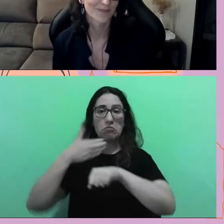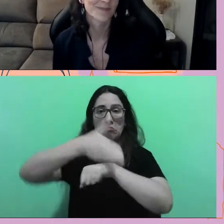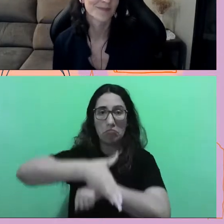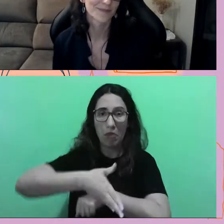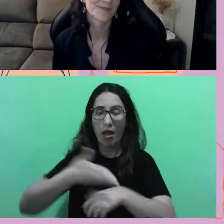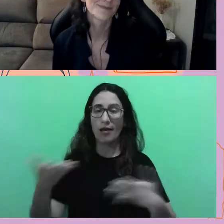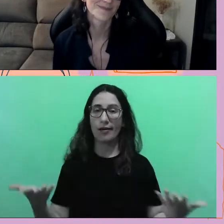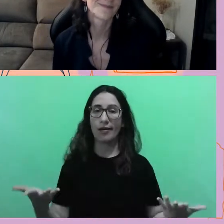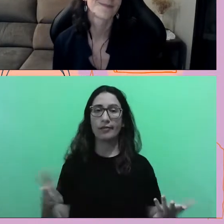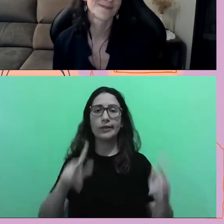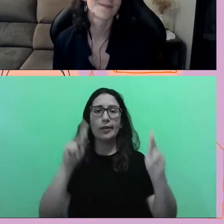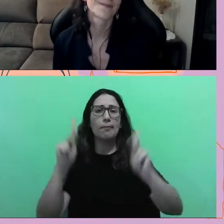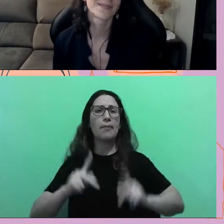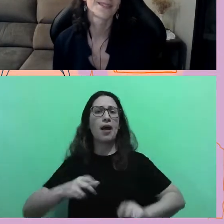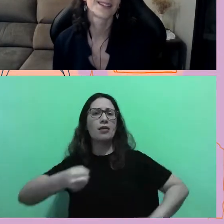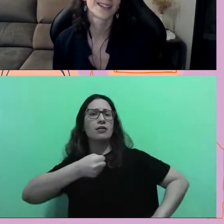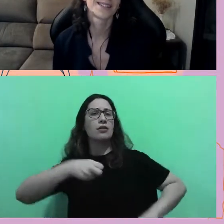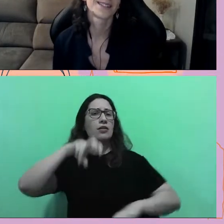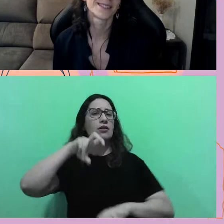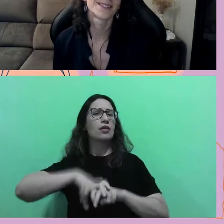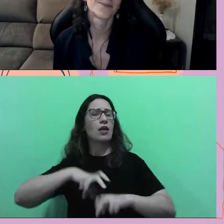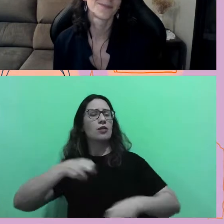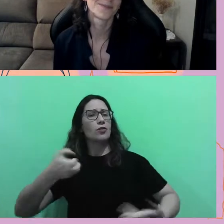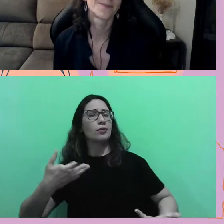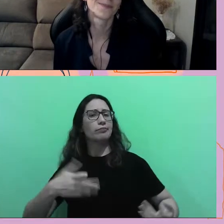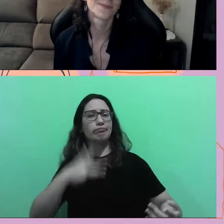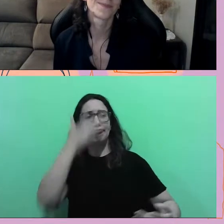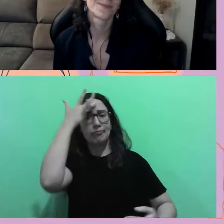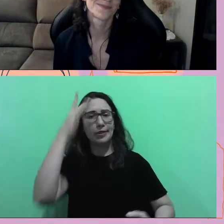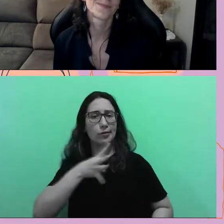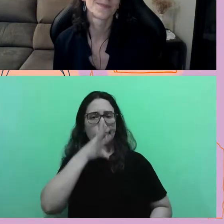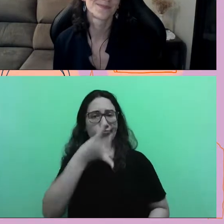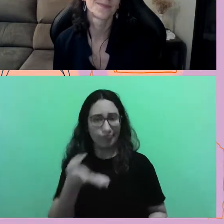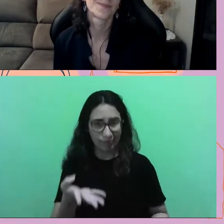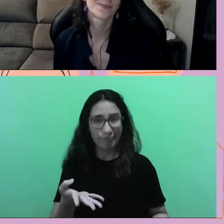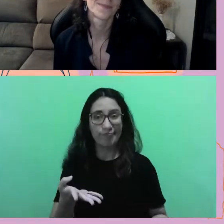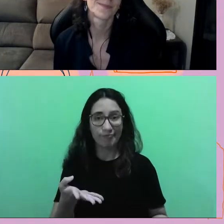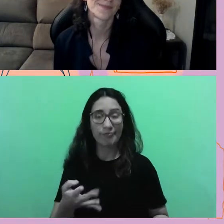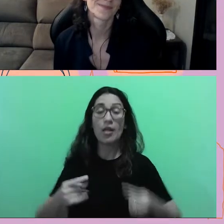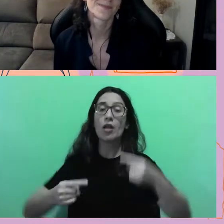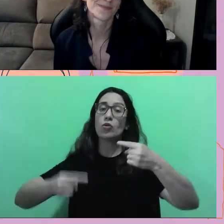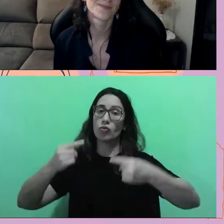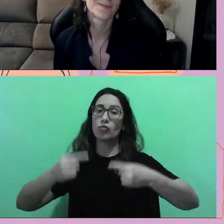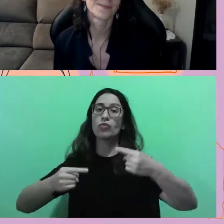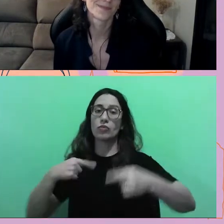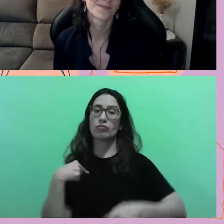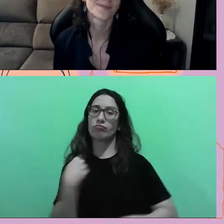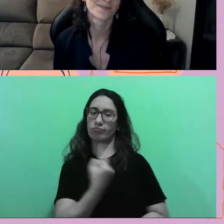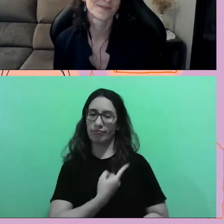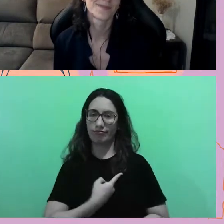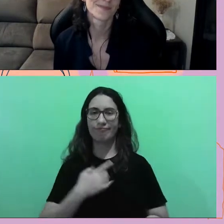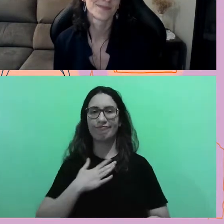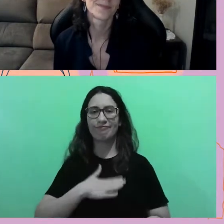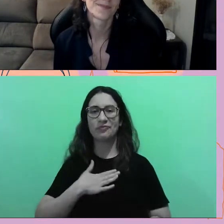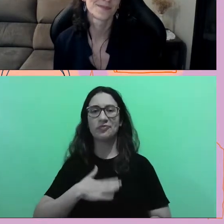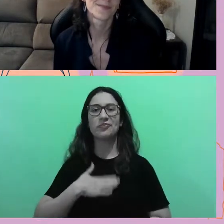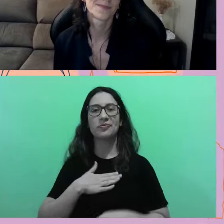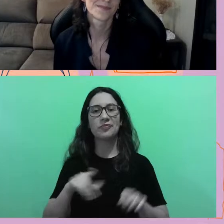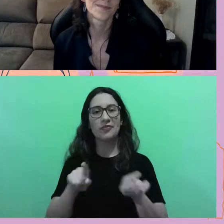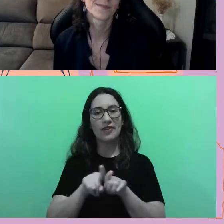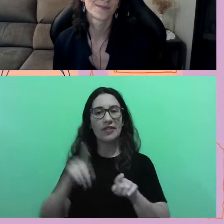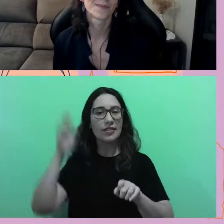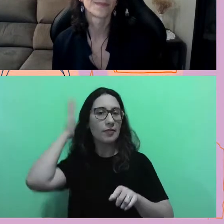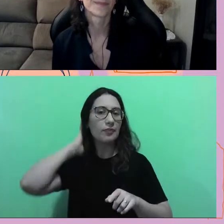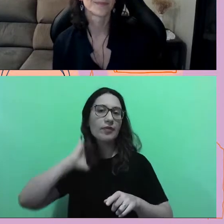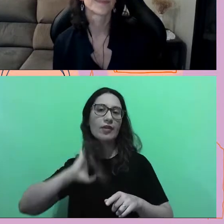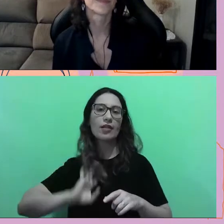paz ali de só tomar sua cerveja. Esse é o tipo de discussão que a gente gosta de fazer, inclusive ensinando como é que a gente